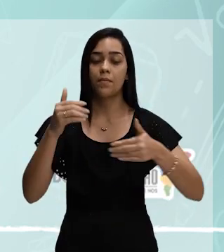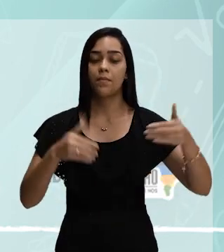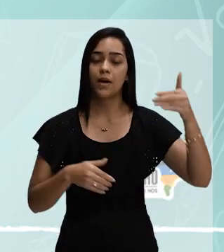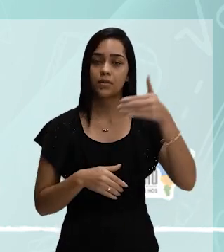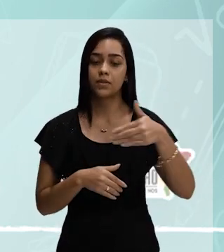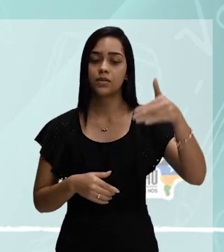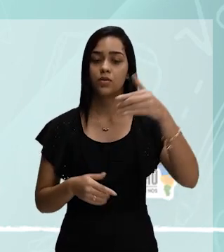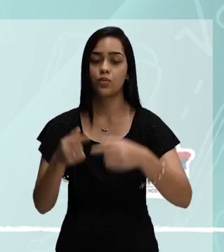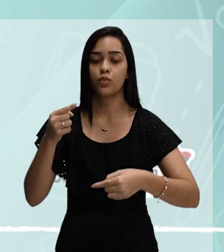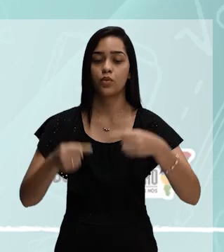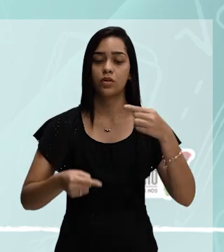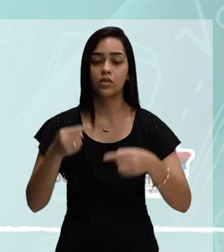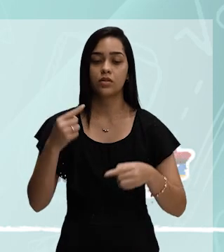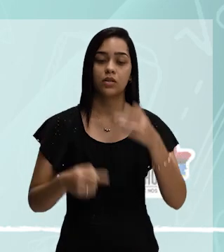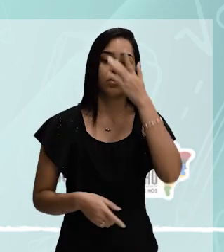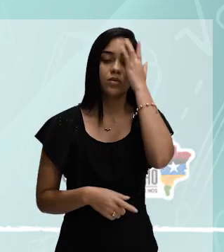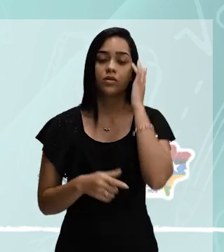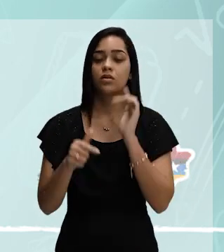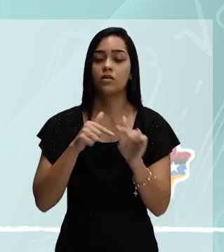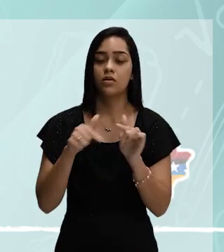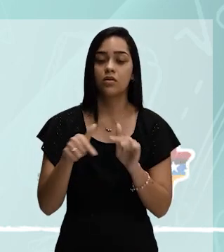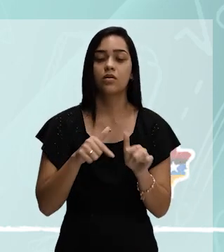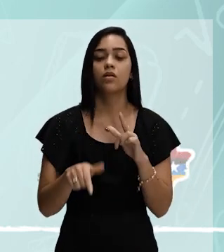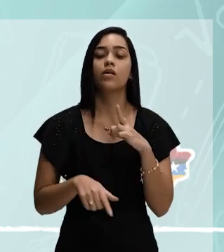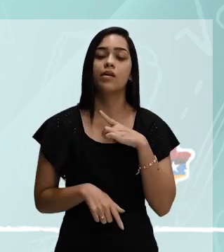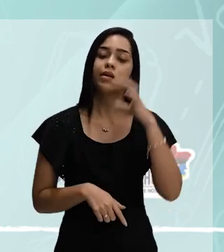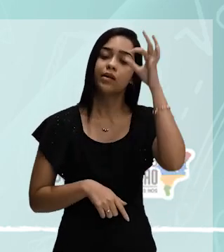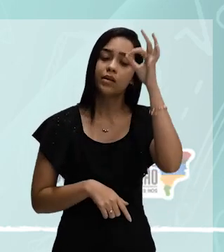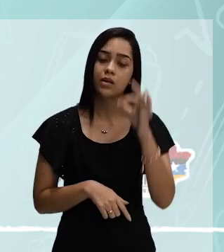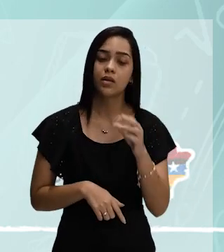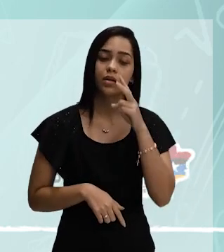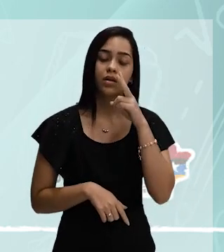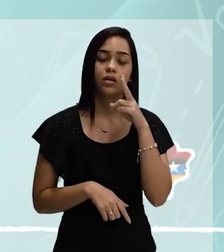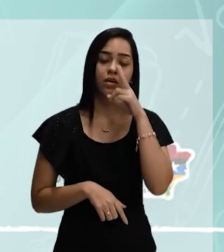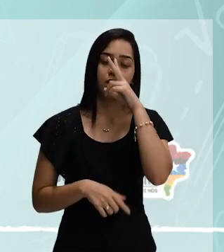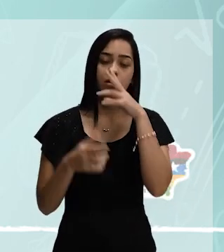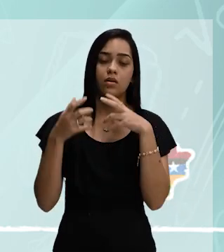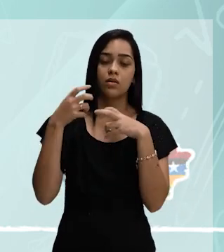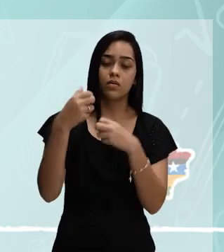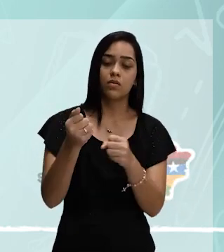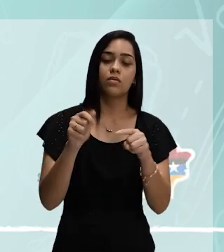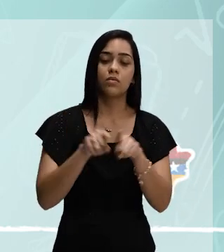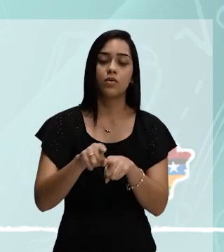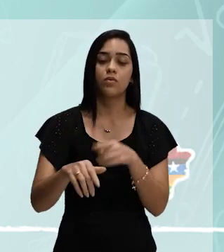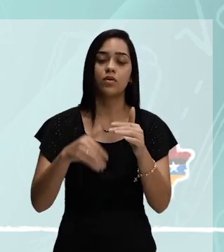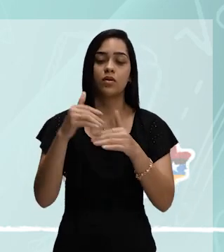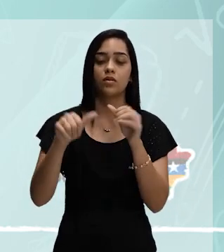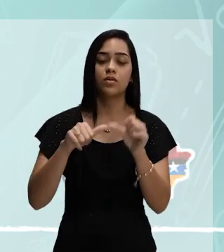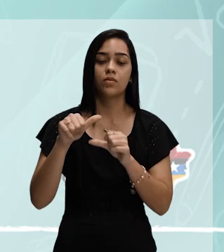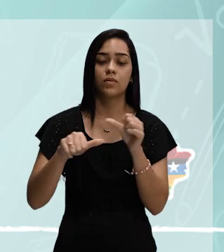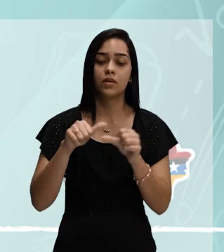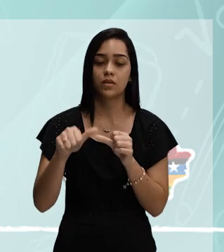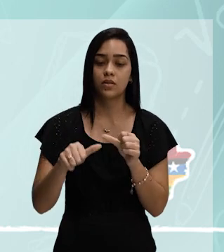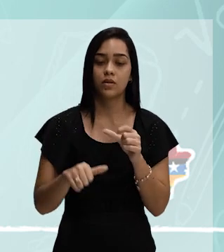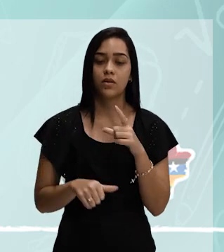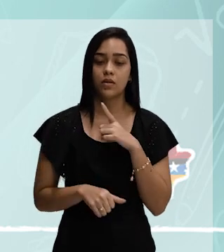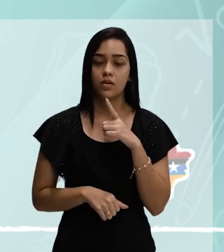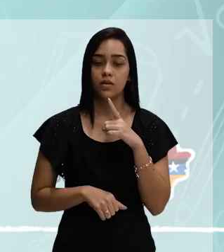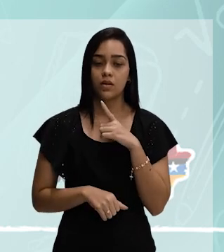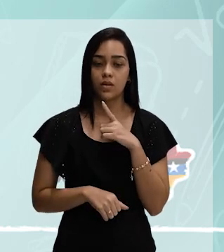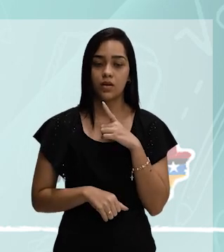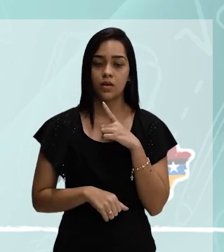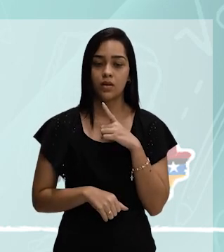a ideia de que, além da capacidade de participação política, os trabalhadores estavam aptos a tomar o poder